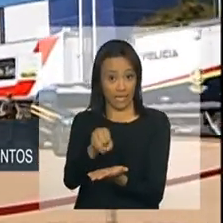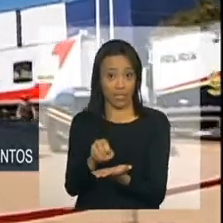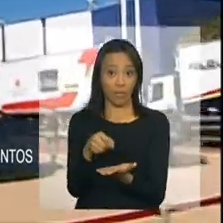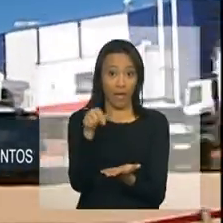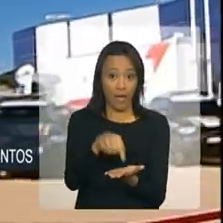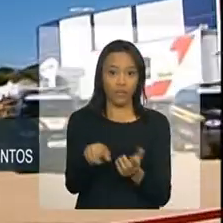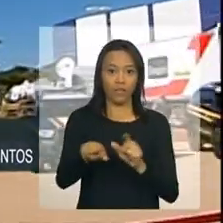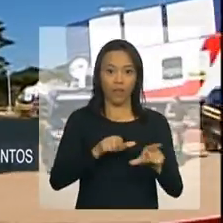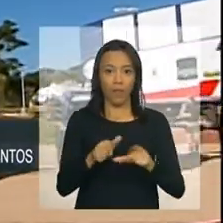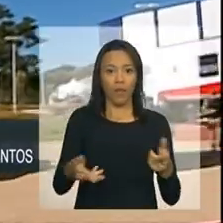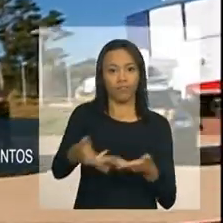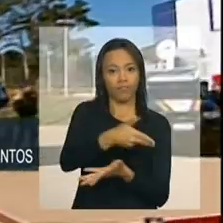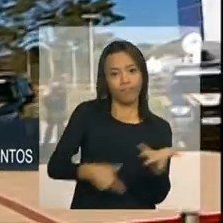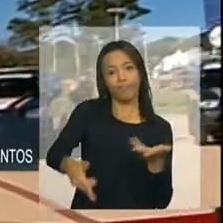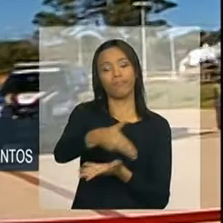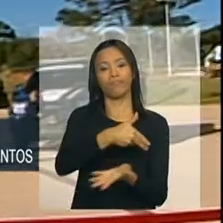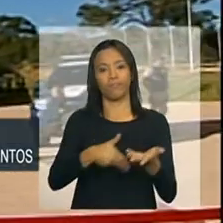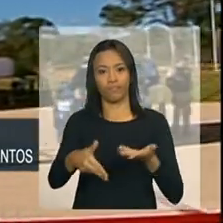integrado